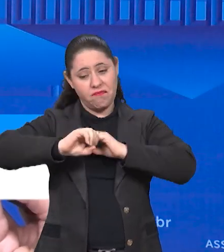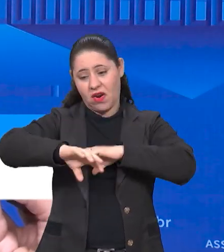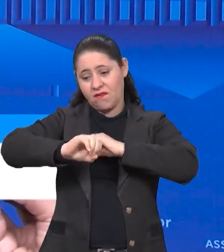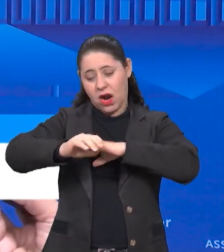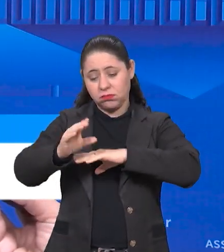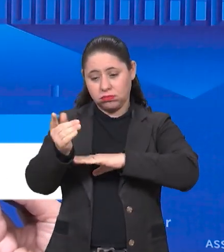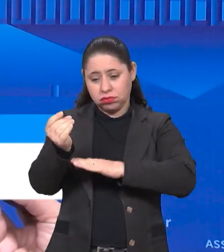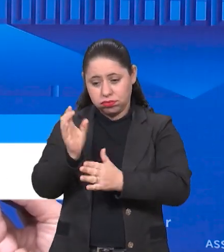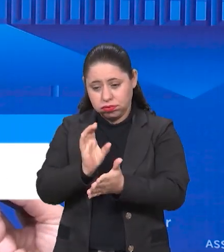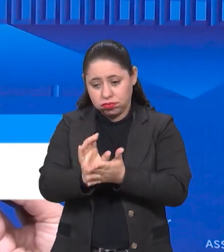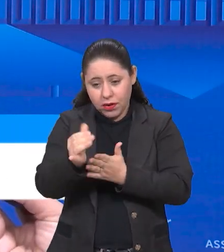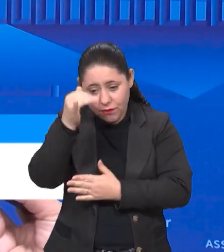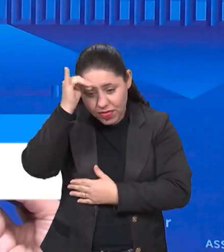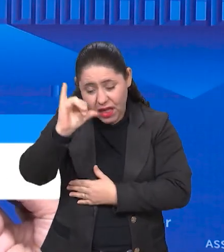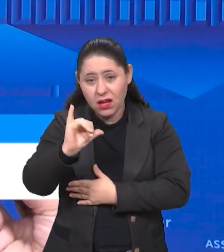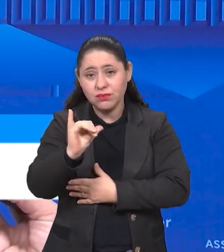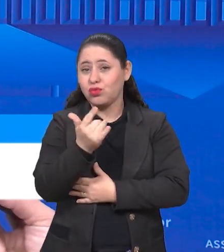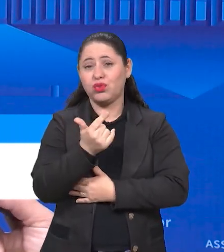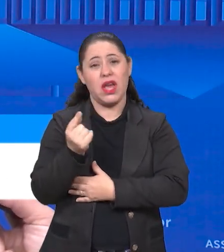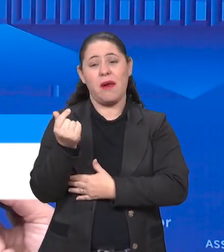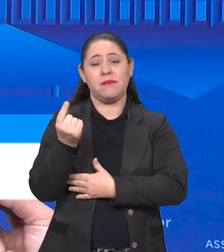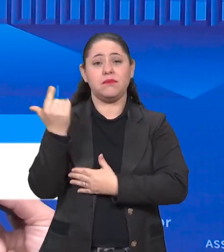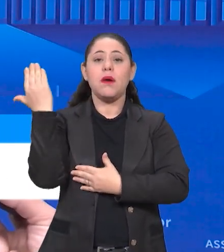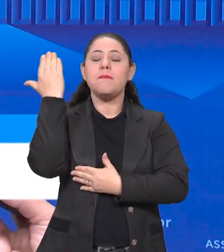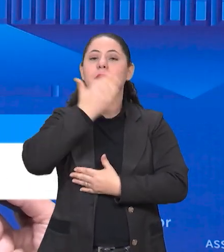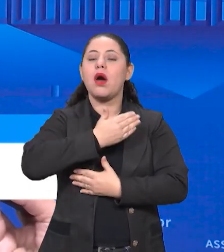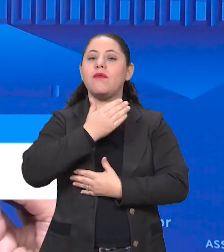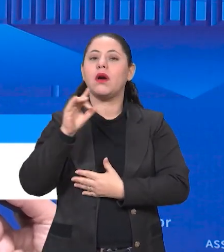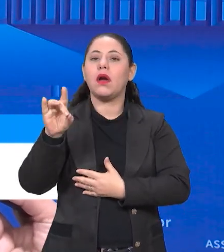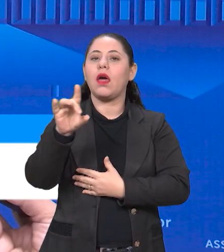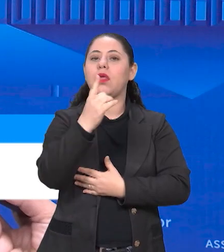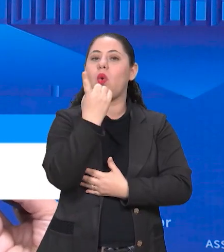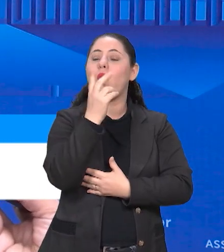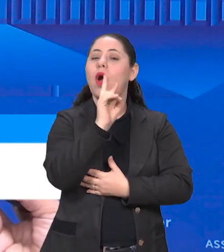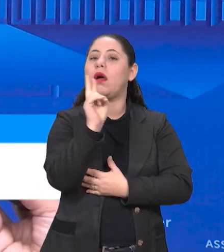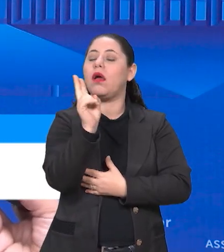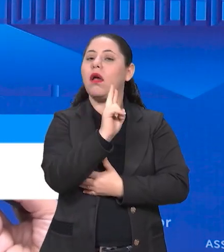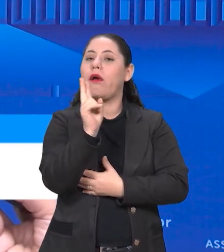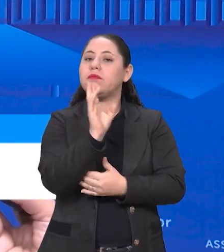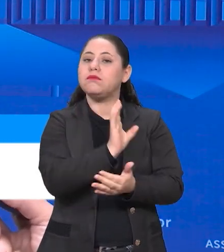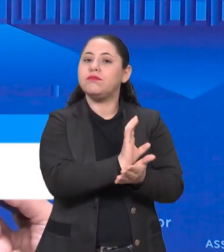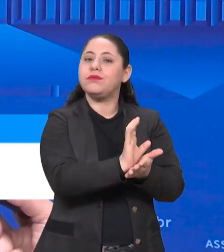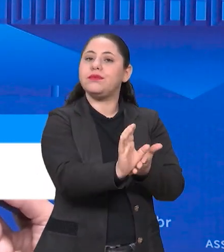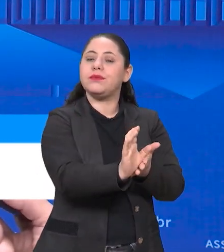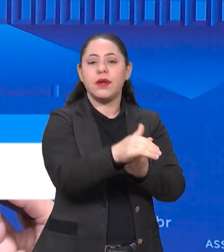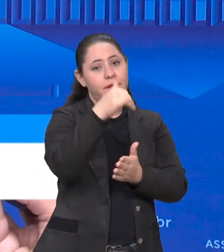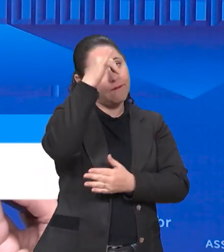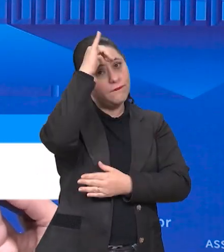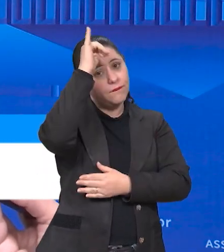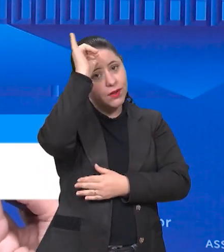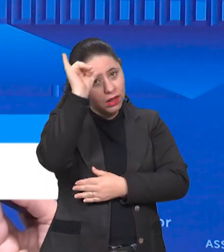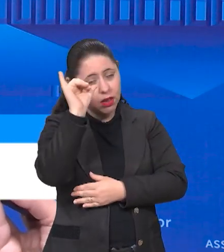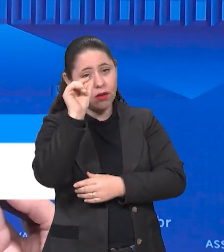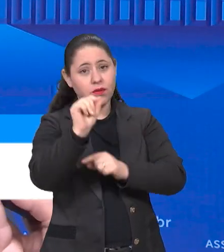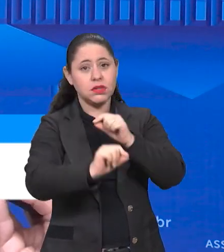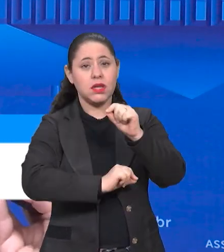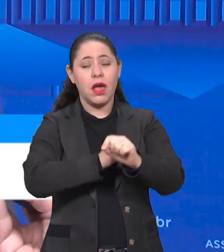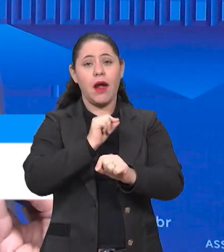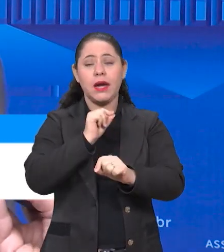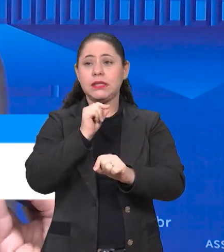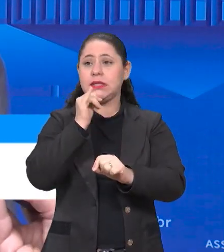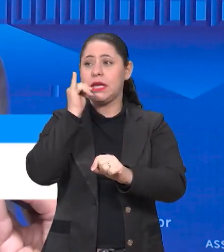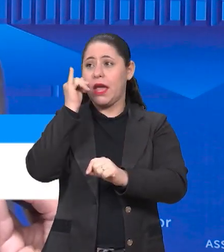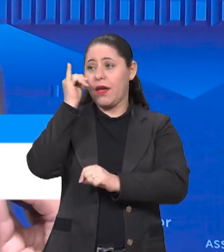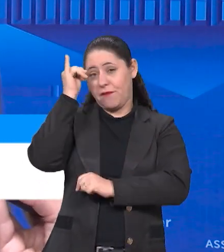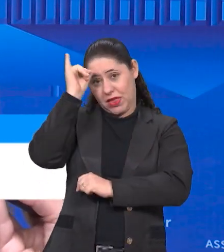foi ensinado a investir em prevenção. Até porque é provado de que cada R$1 que você investe na prevenção, você